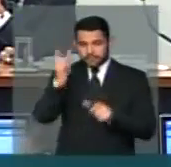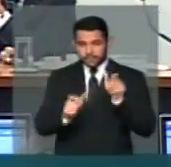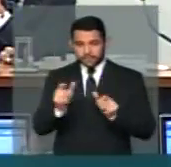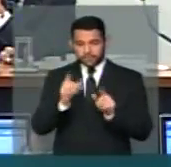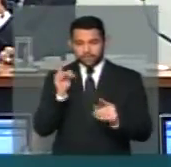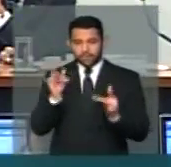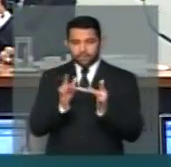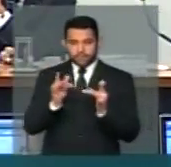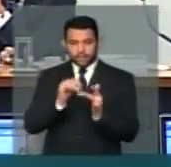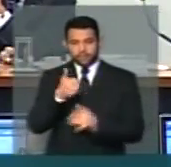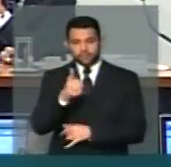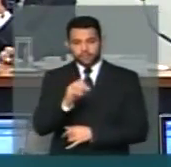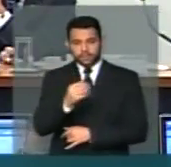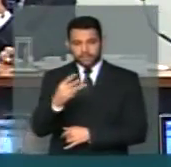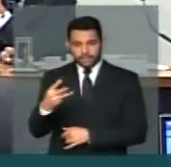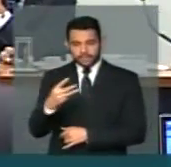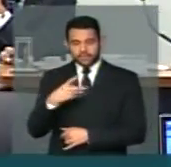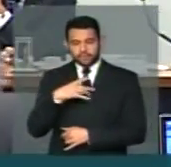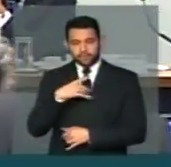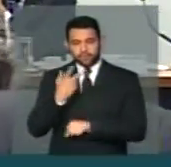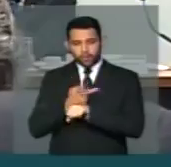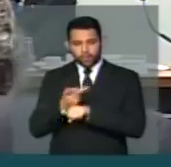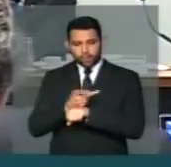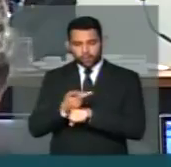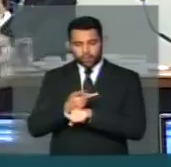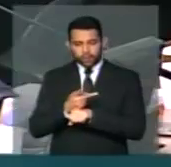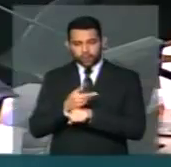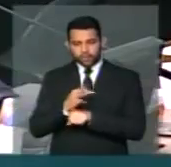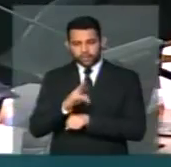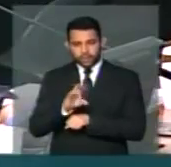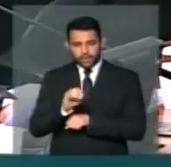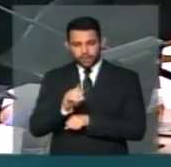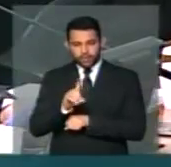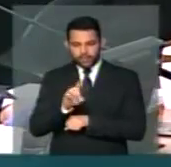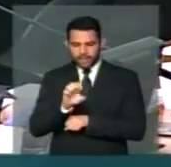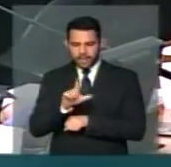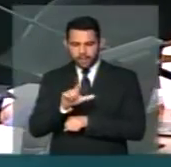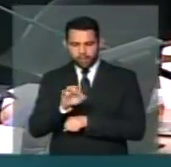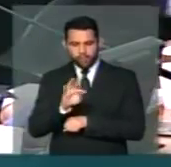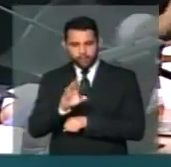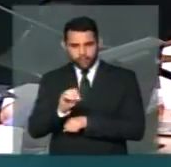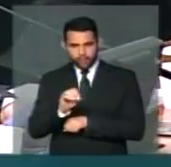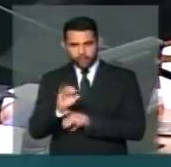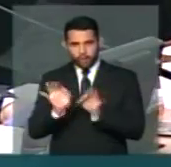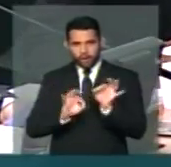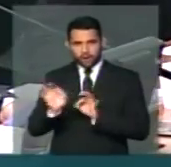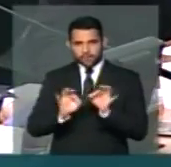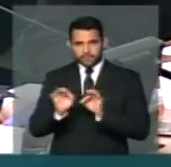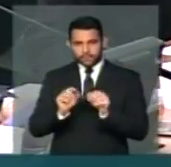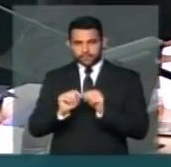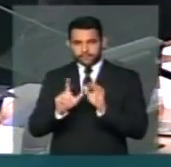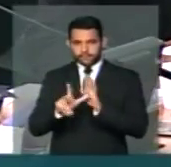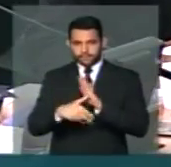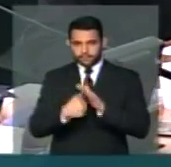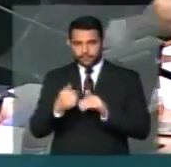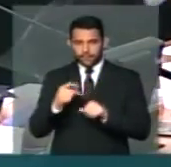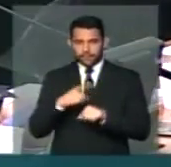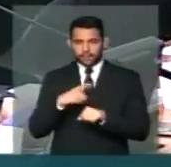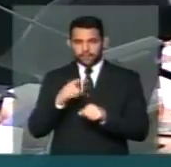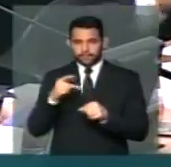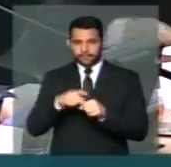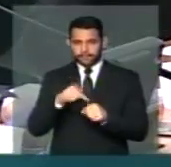em 2003 e já procurou o tesoureiro do PT, Adelúbio Soares, que organizou o esquema de propina na